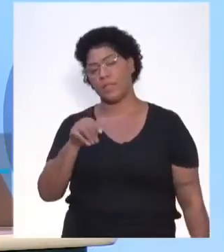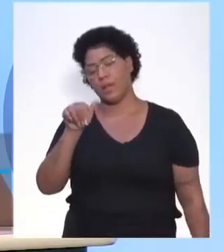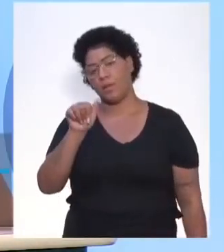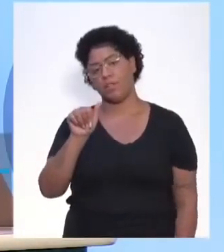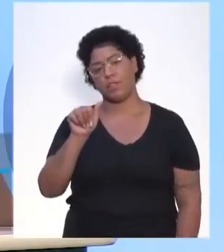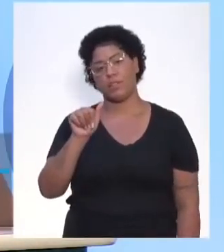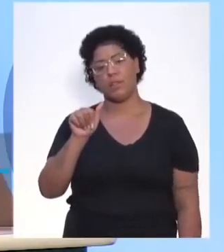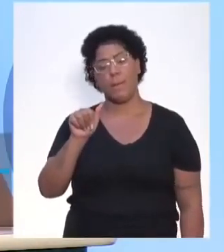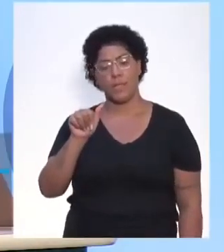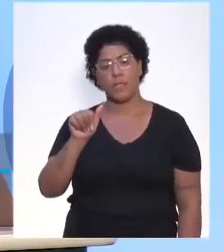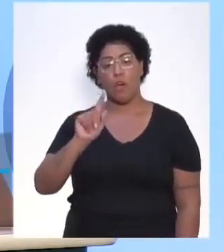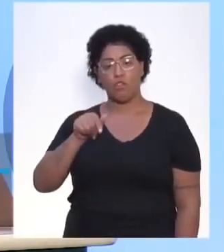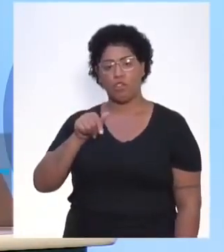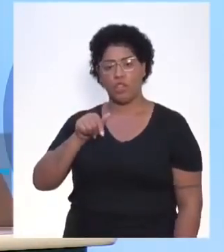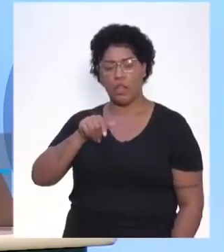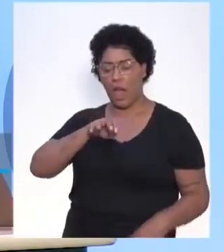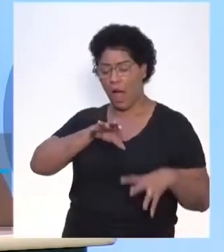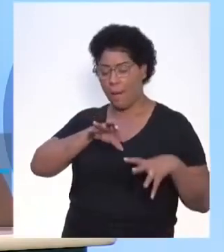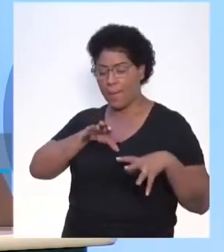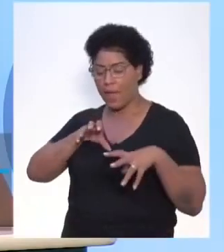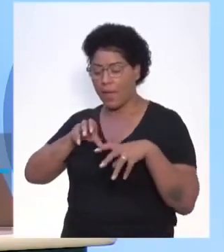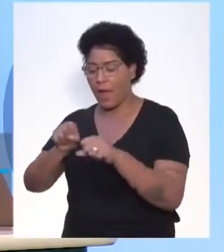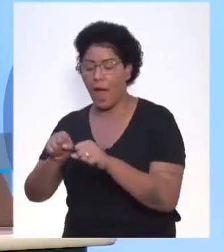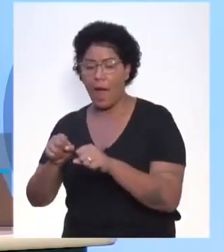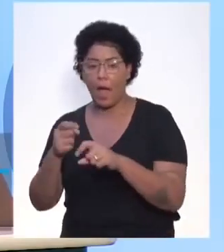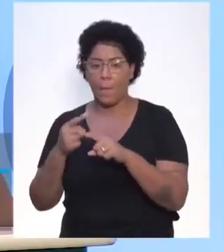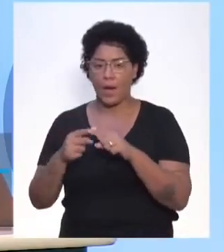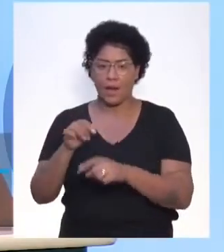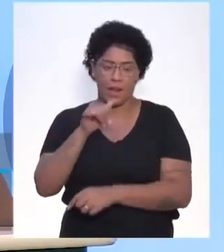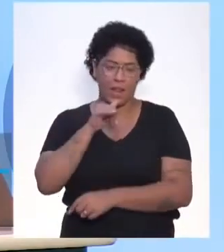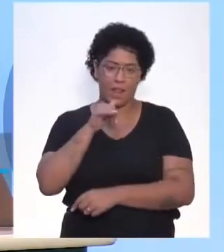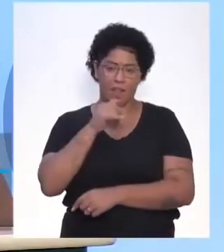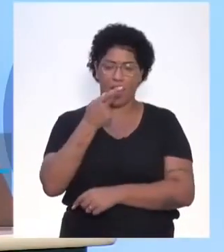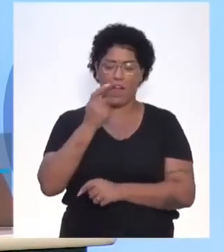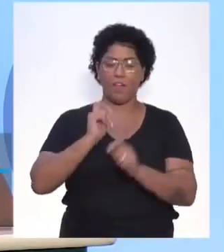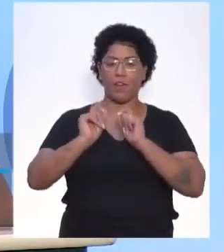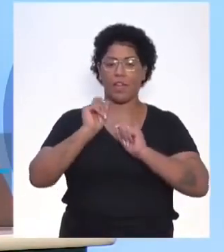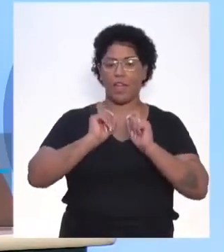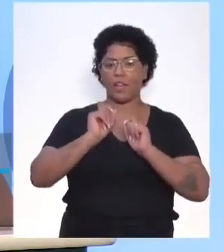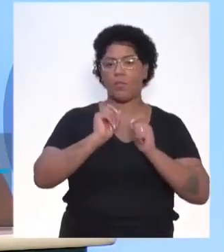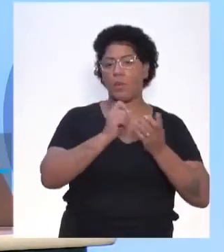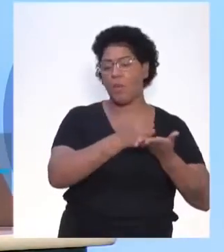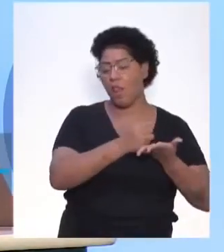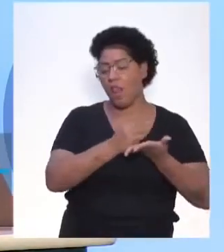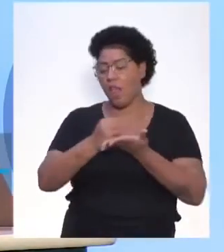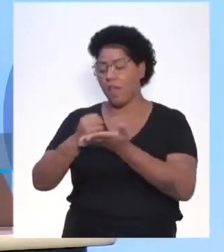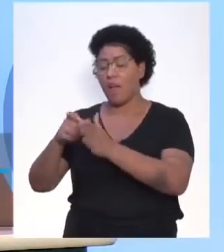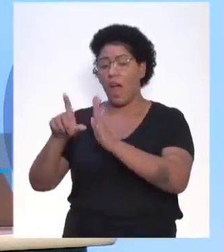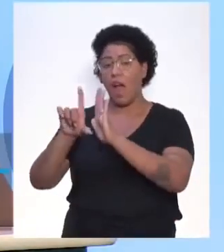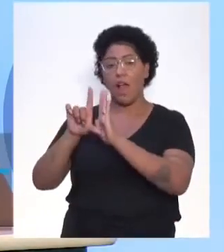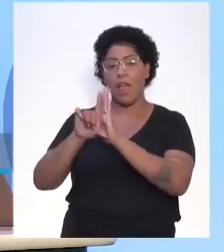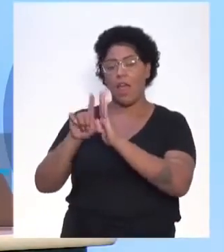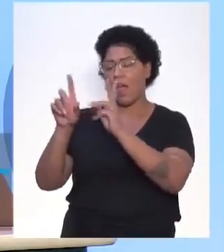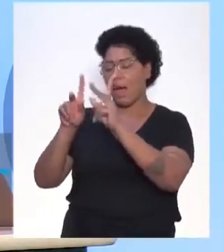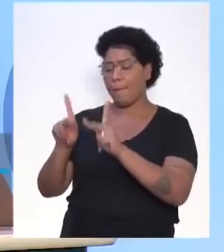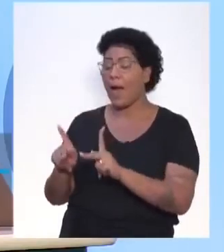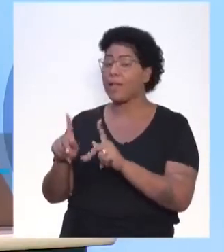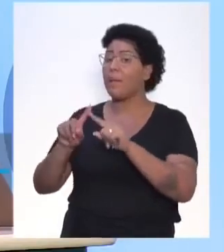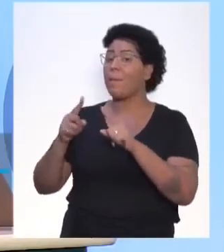Nós europeus estamos indo levar a civilização para povos aí ditos,